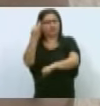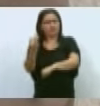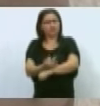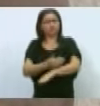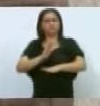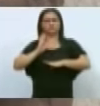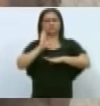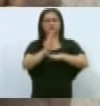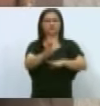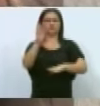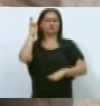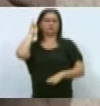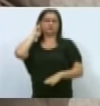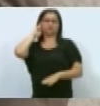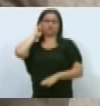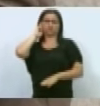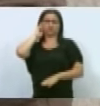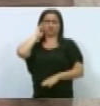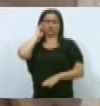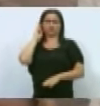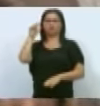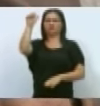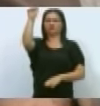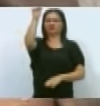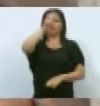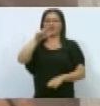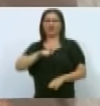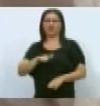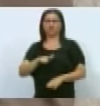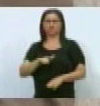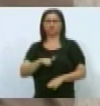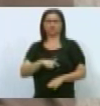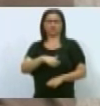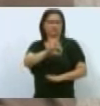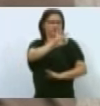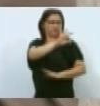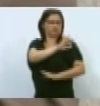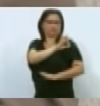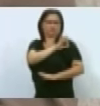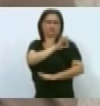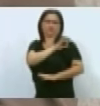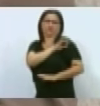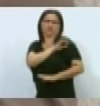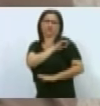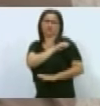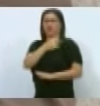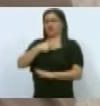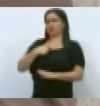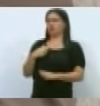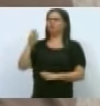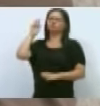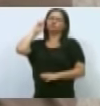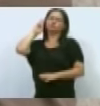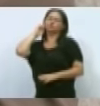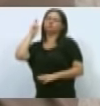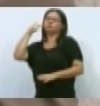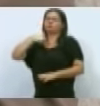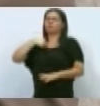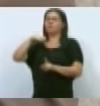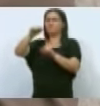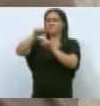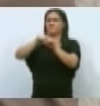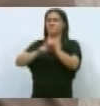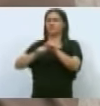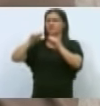Então, eles colocam o lacinho azul, o dia do surdo, né? Eu sou azul, eu sou do surdo. Dia. Então, foi um